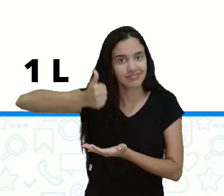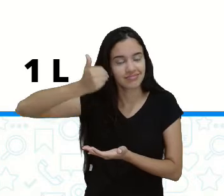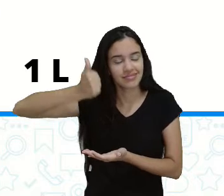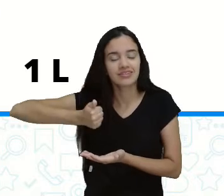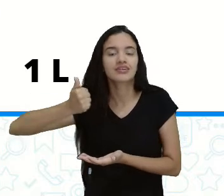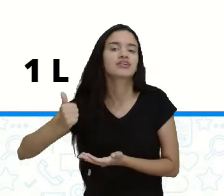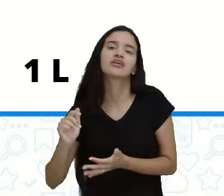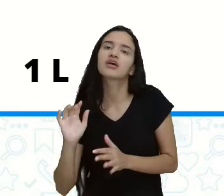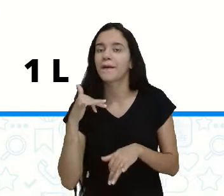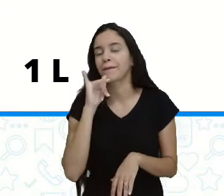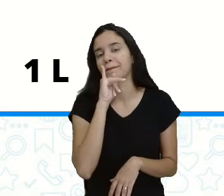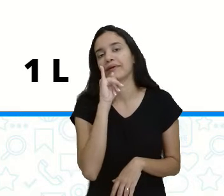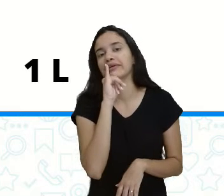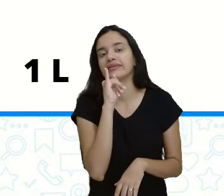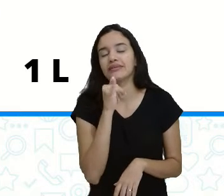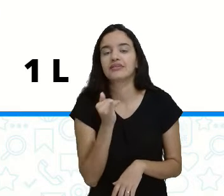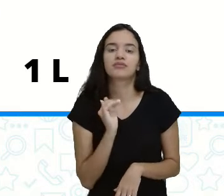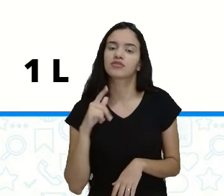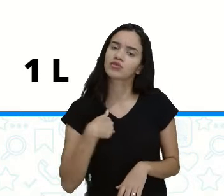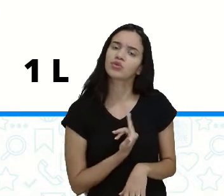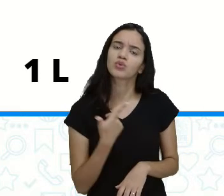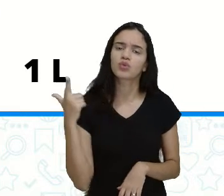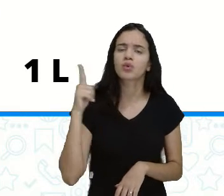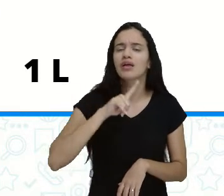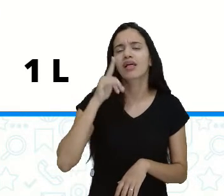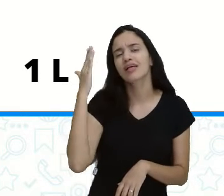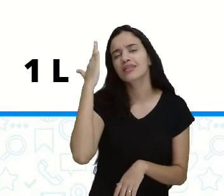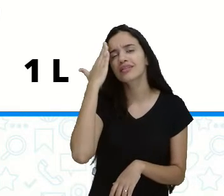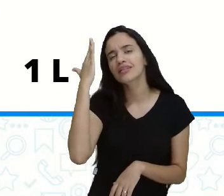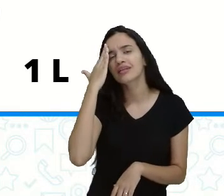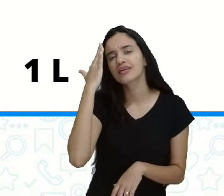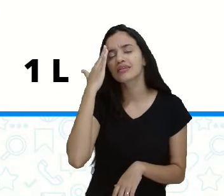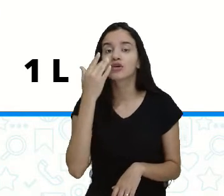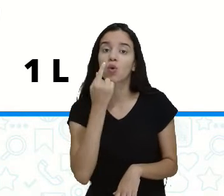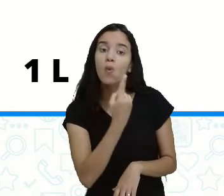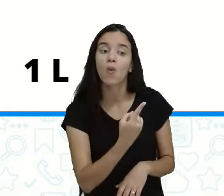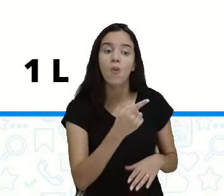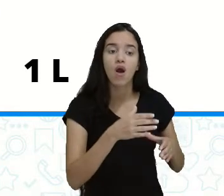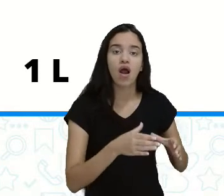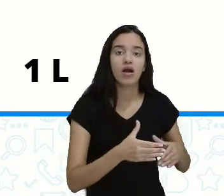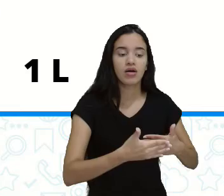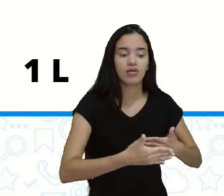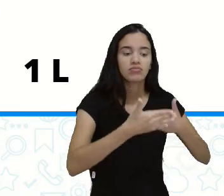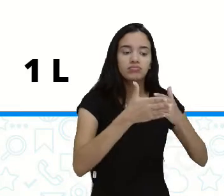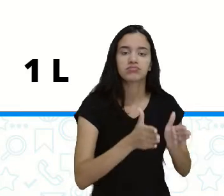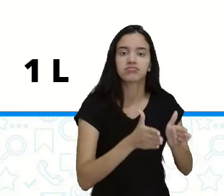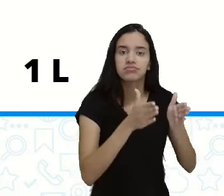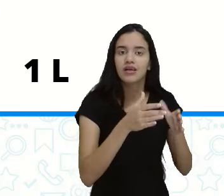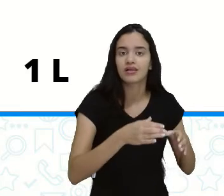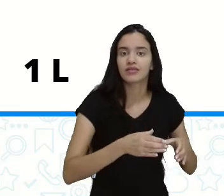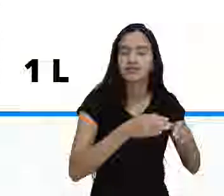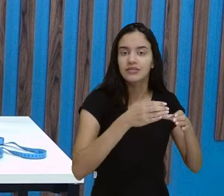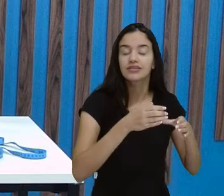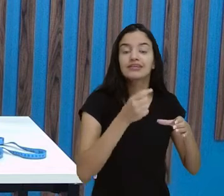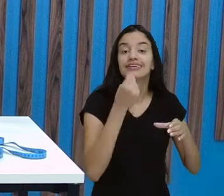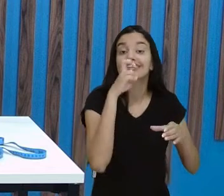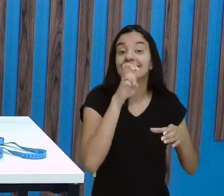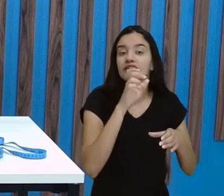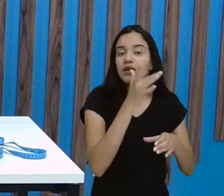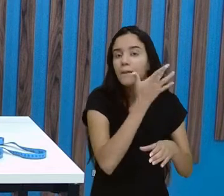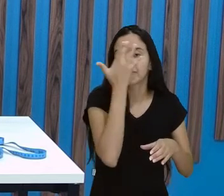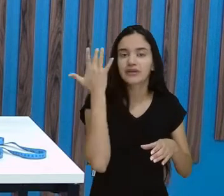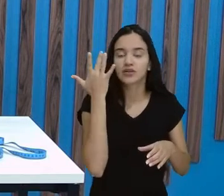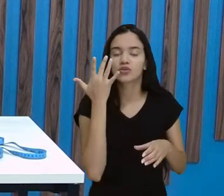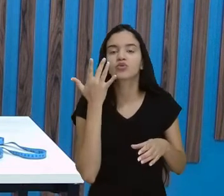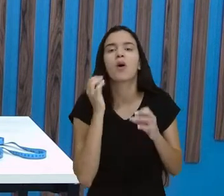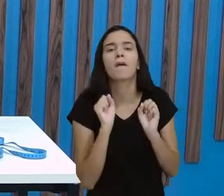aí a gente, por exemplo, a gente consegue entender que uma caixa de litro, 5 pessoas podem tomar aí 1 copo